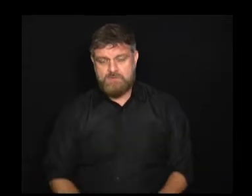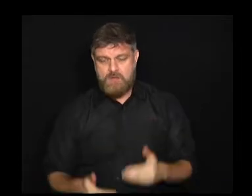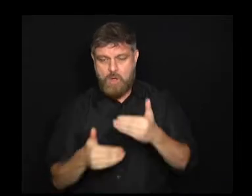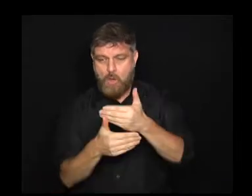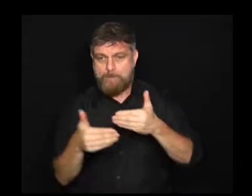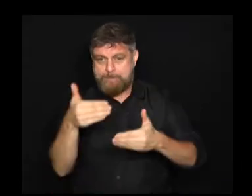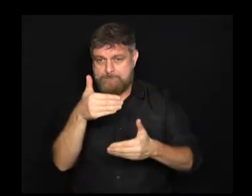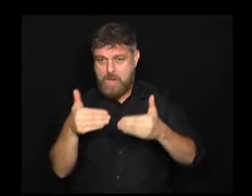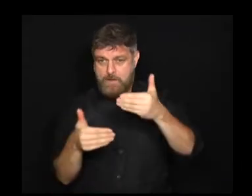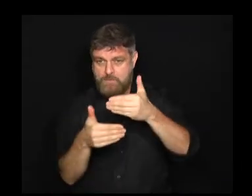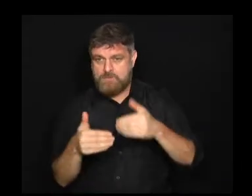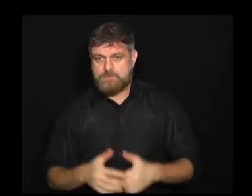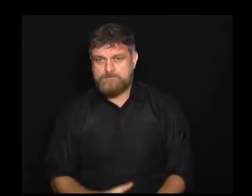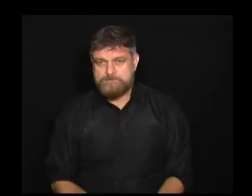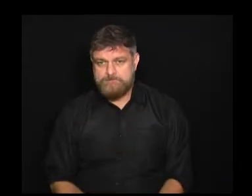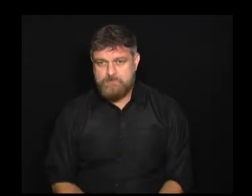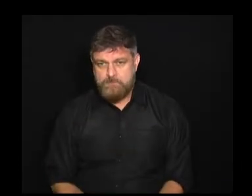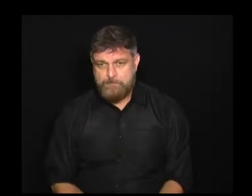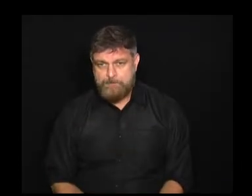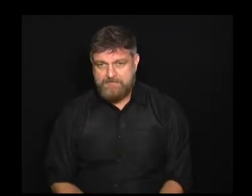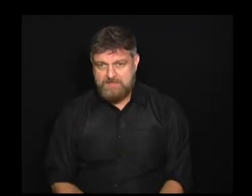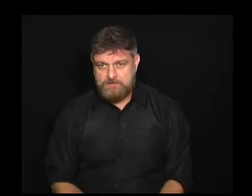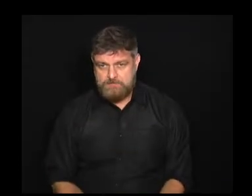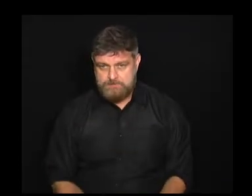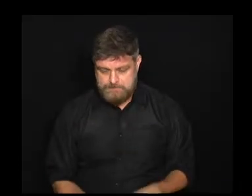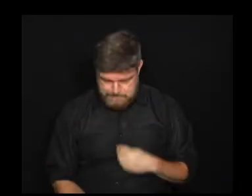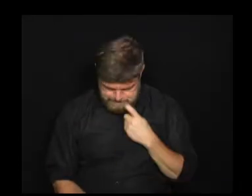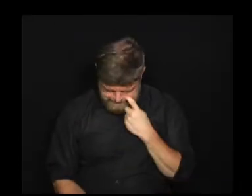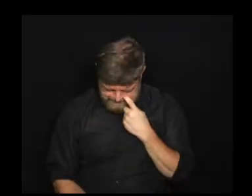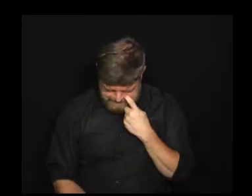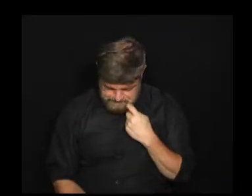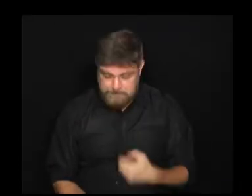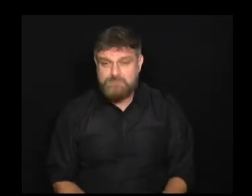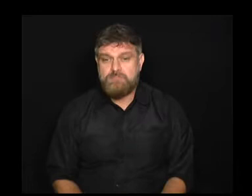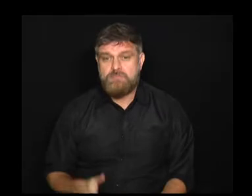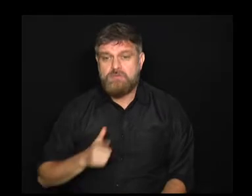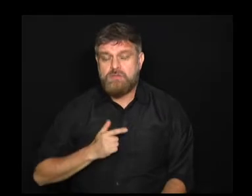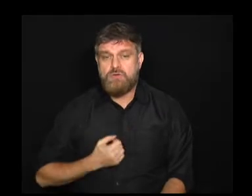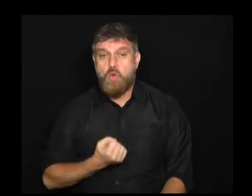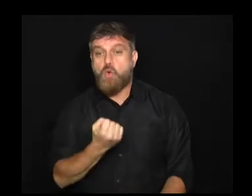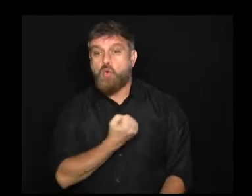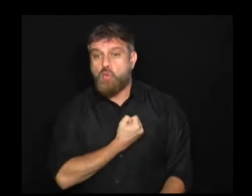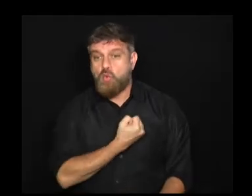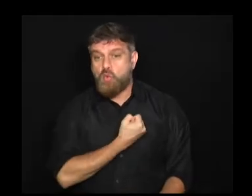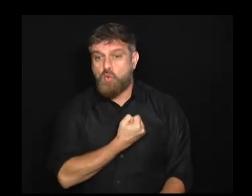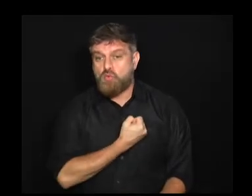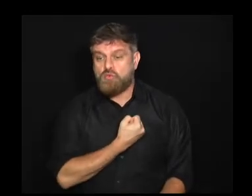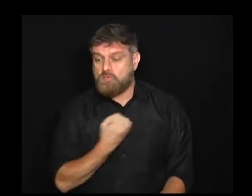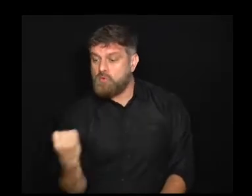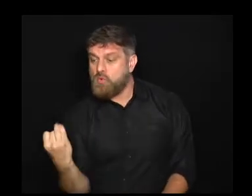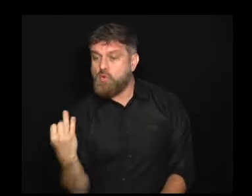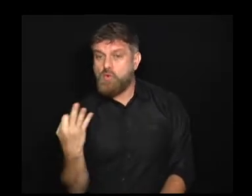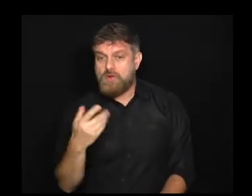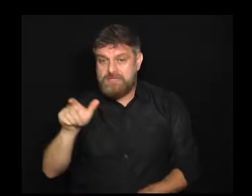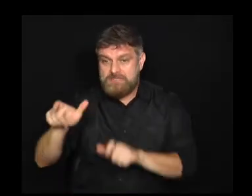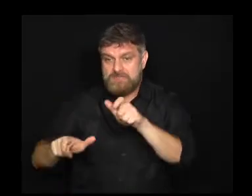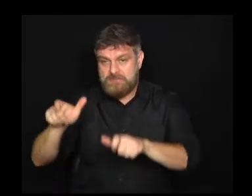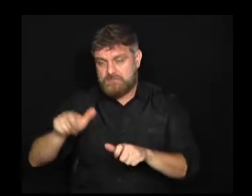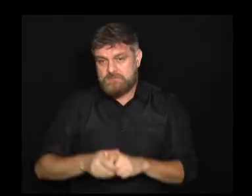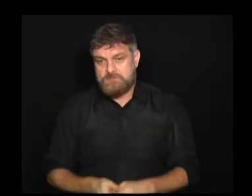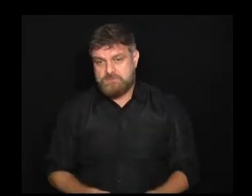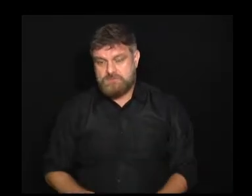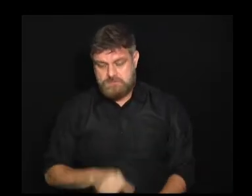que inclui toda a situação epidemiológica, não é?